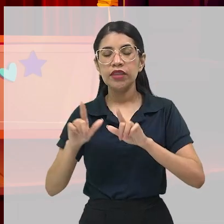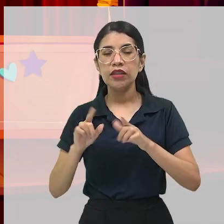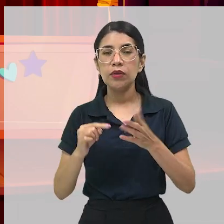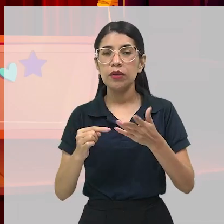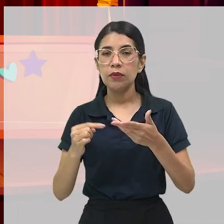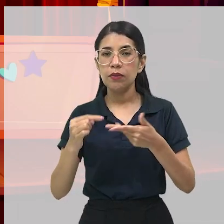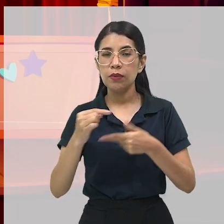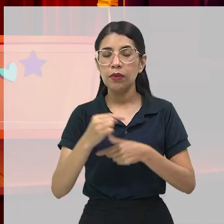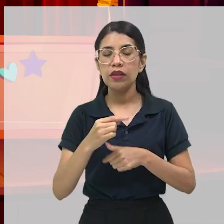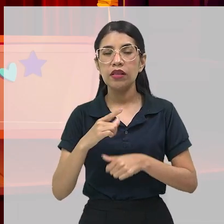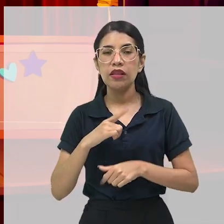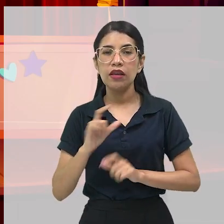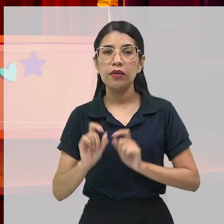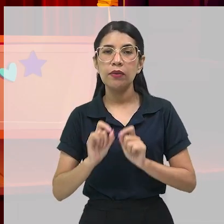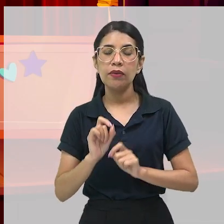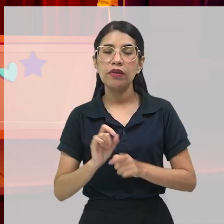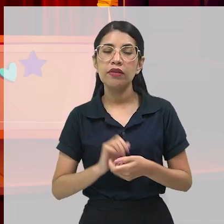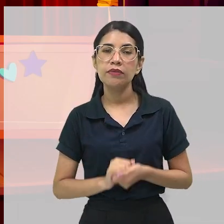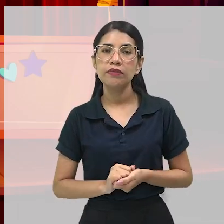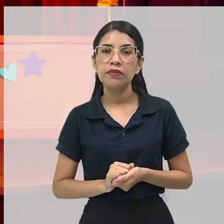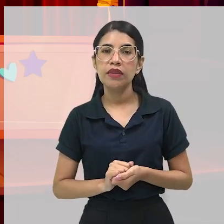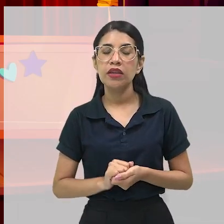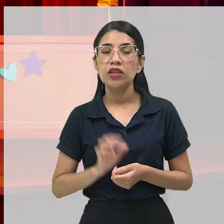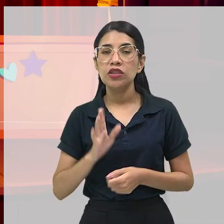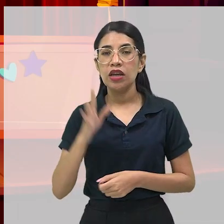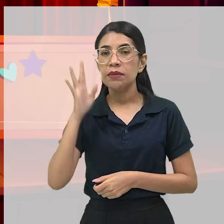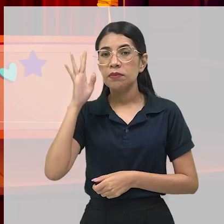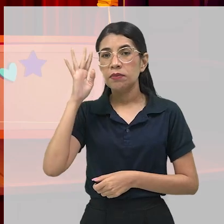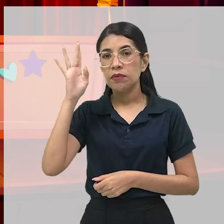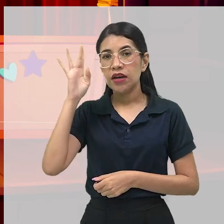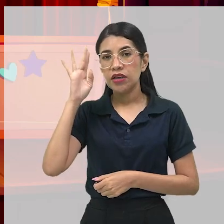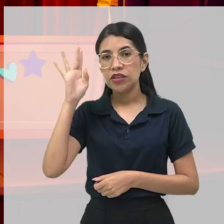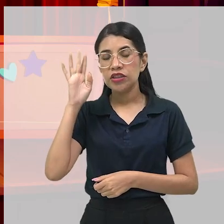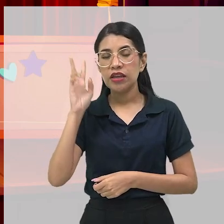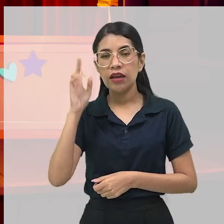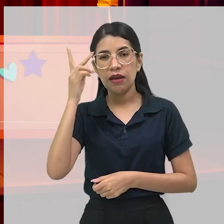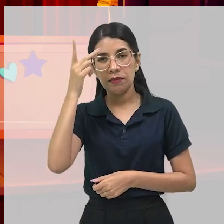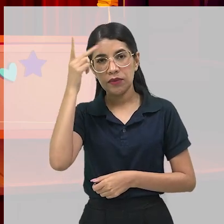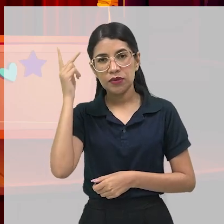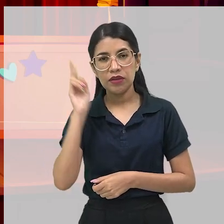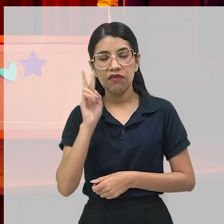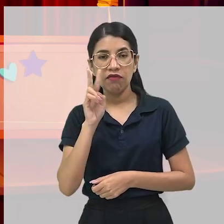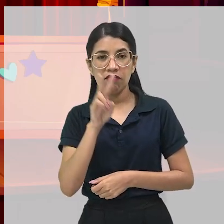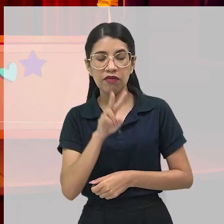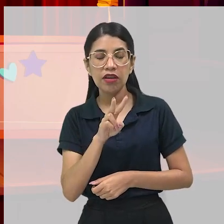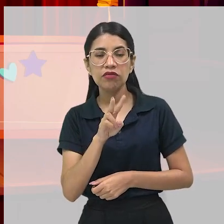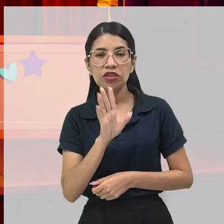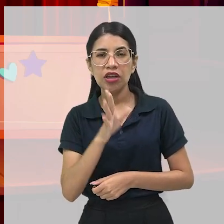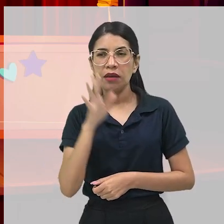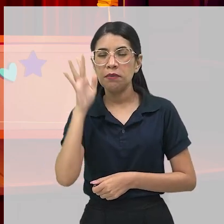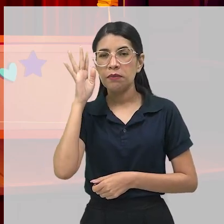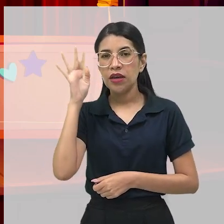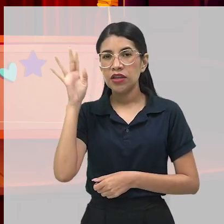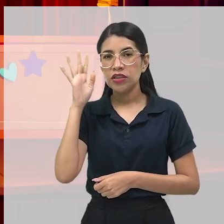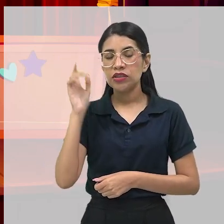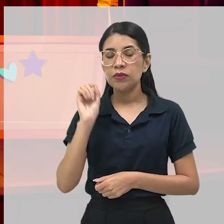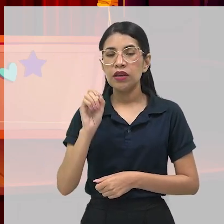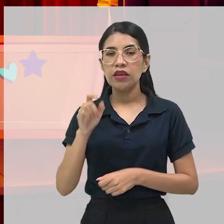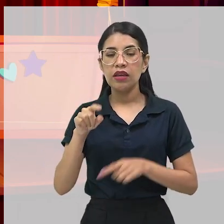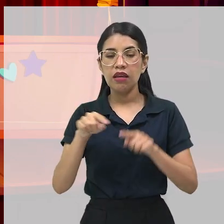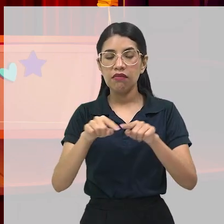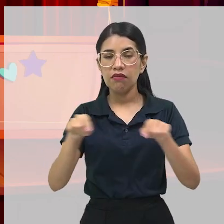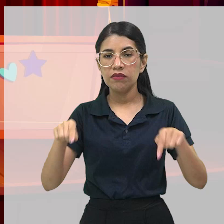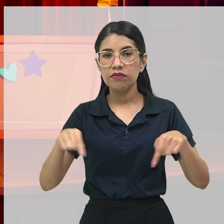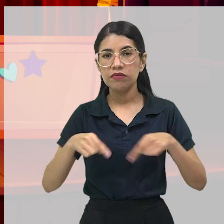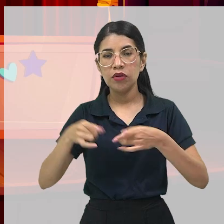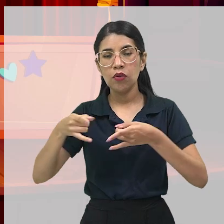já trouxeram a imaginação do espectador, daquela pessoa que está lá, né, observando, que é um